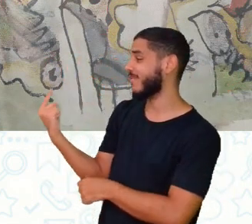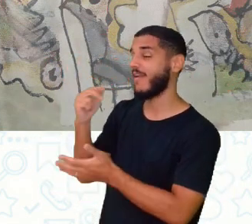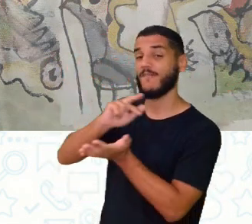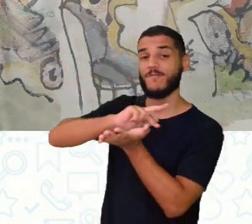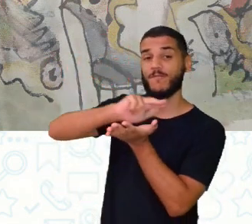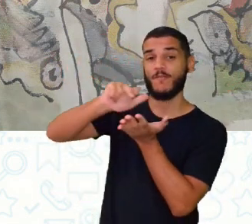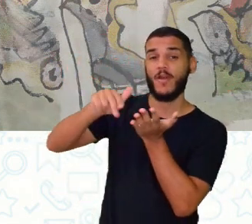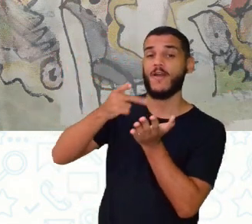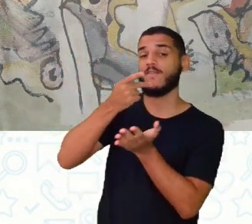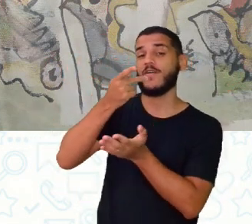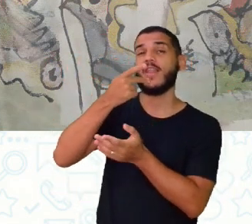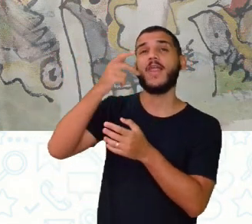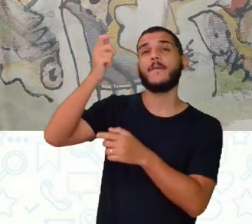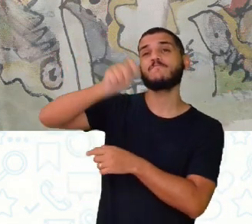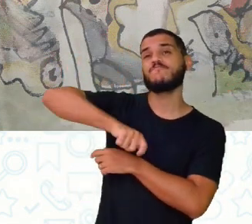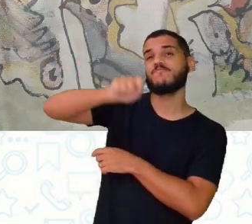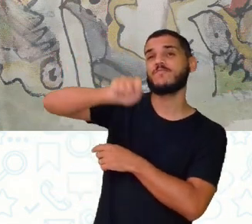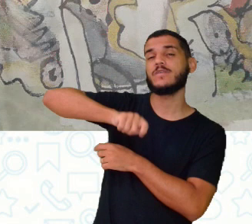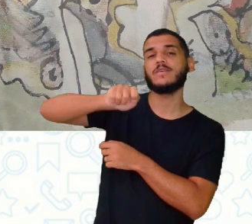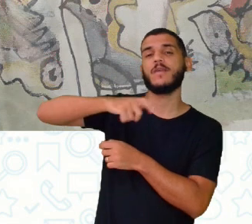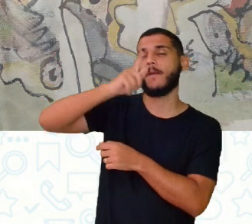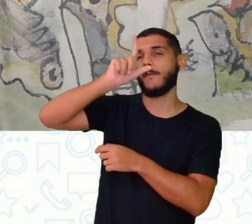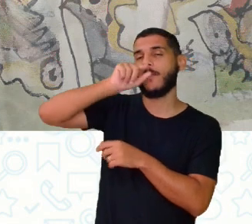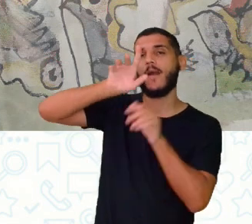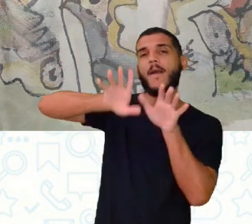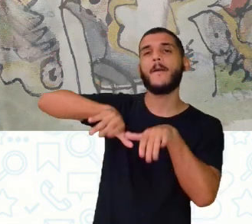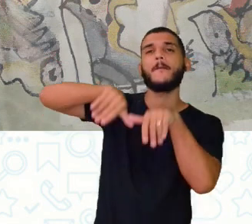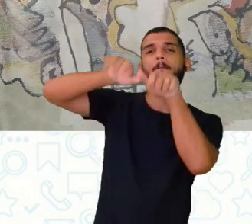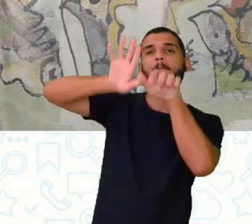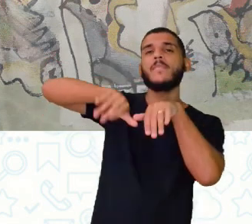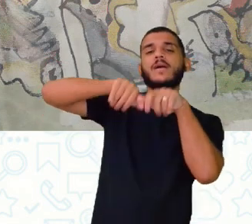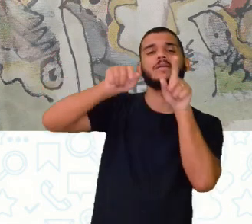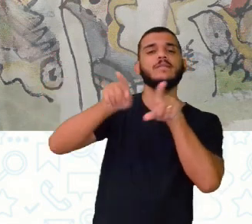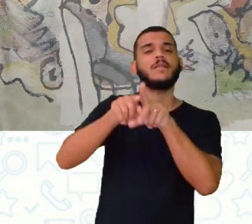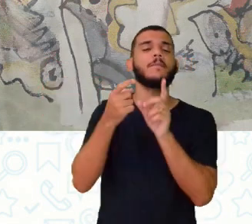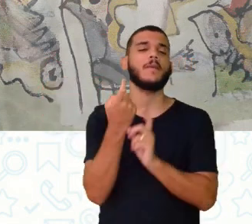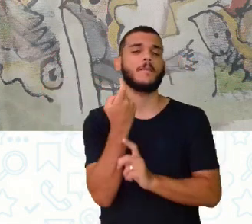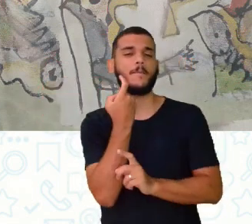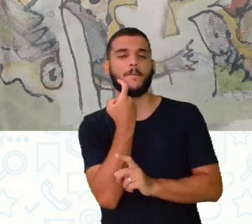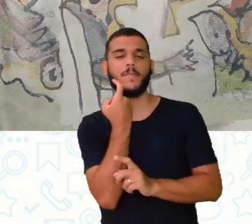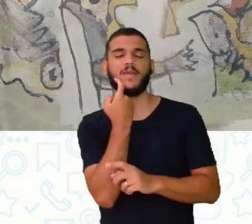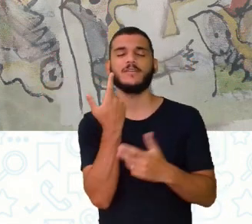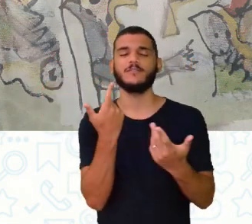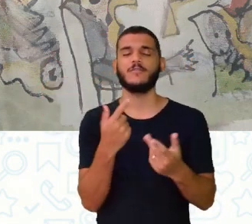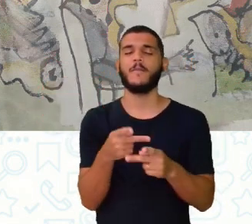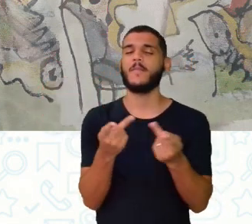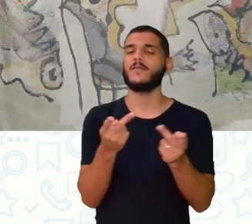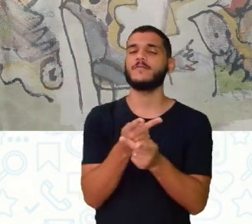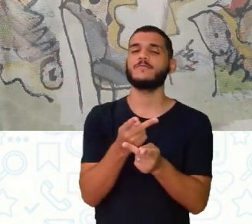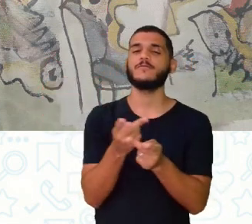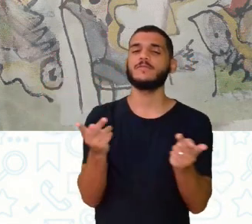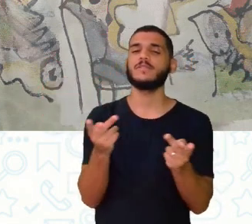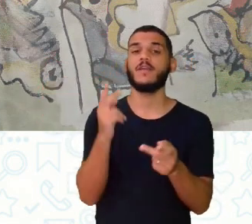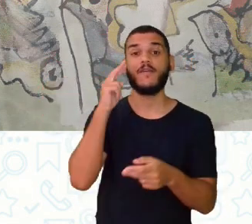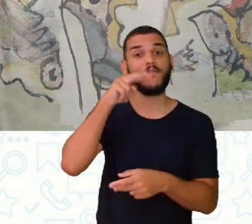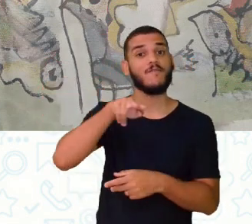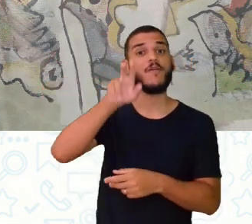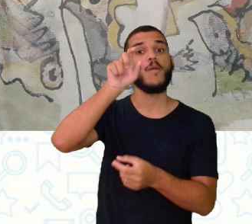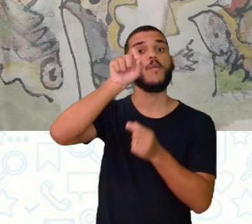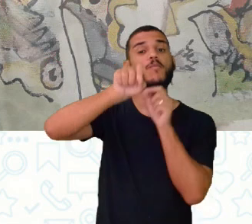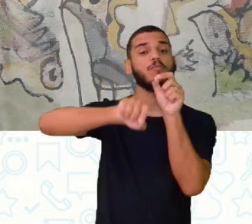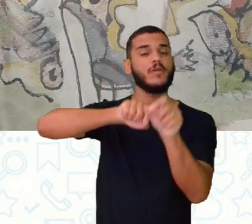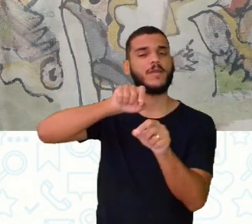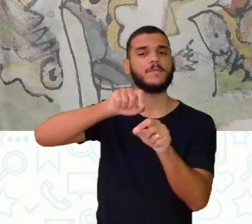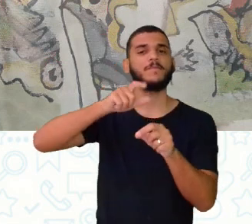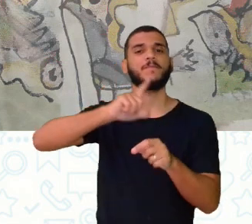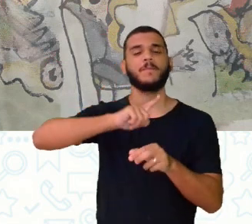tinha pipa, que tinha pássaros, que eu via um peixe. E vocês? O que vocês veem? Então, a